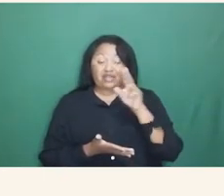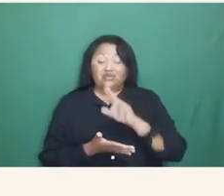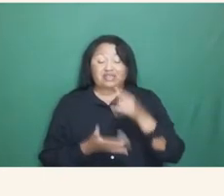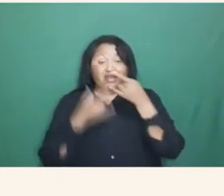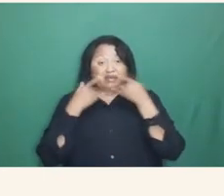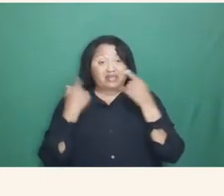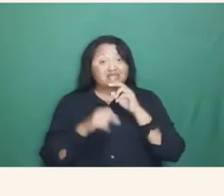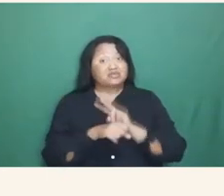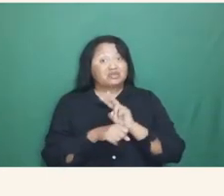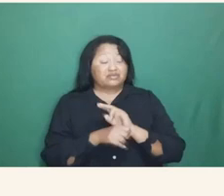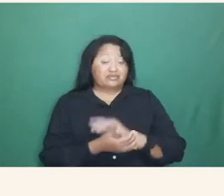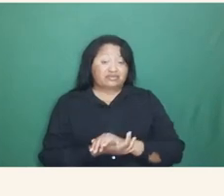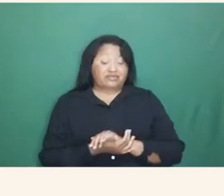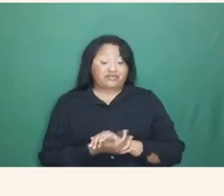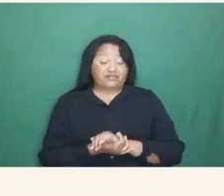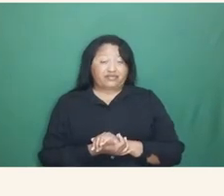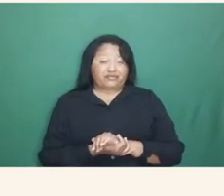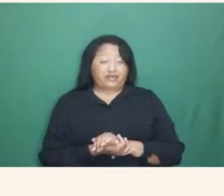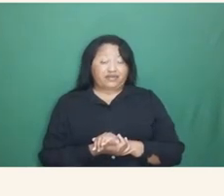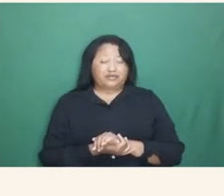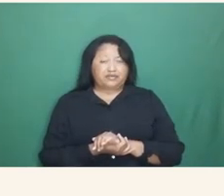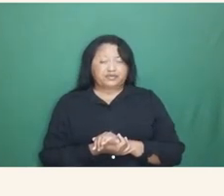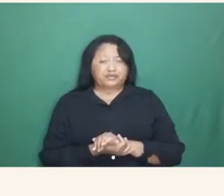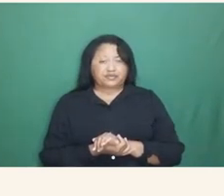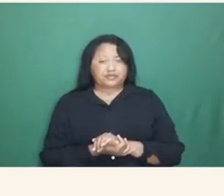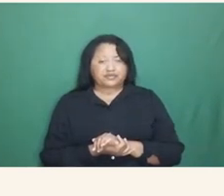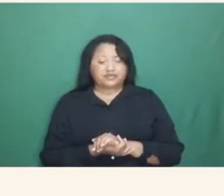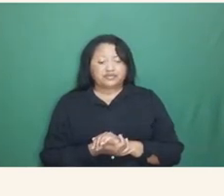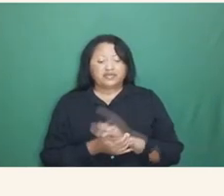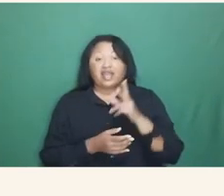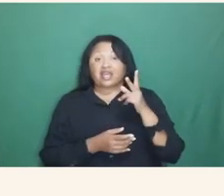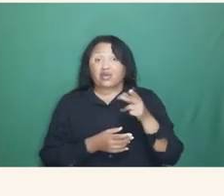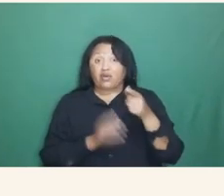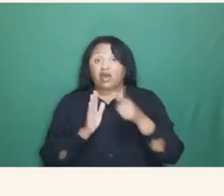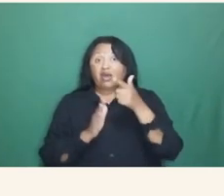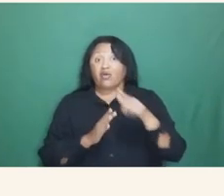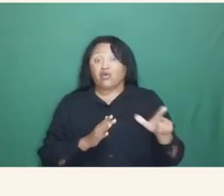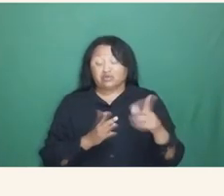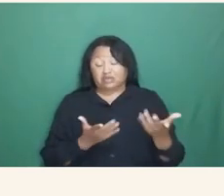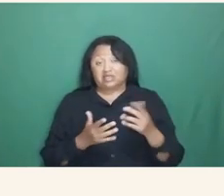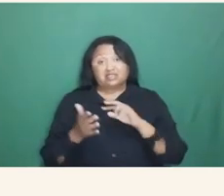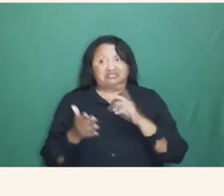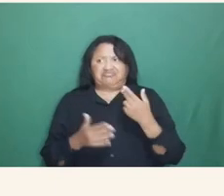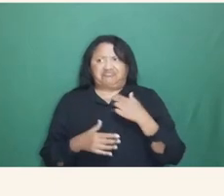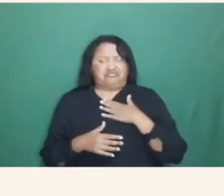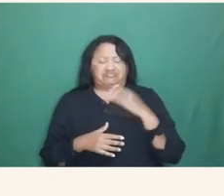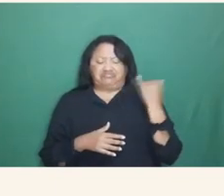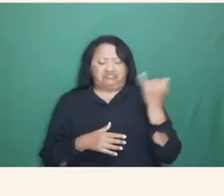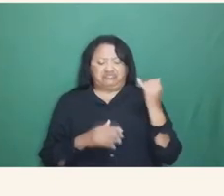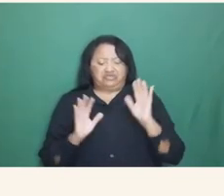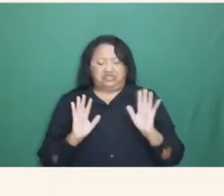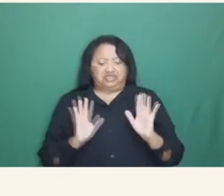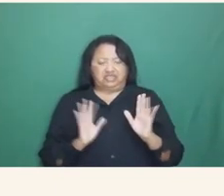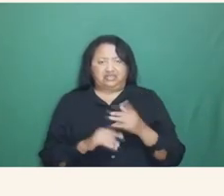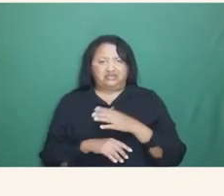máscaras de proteção esse não me Salete é igual a outra expressão que significa a mesma coisa não importa que ele não me